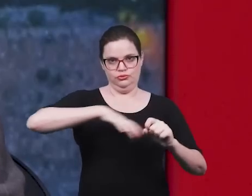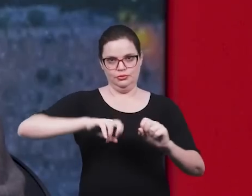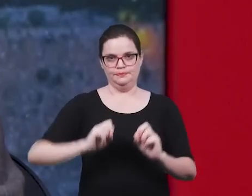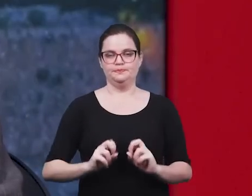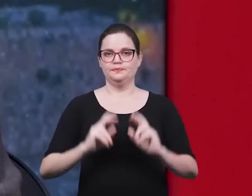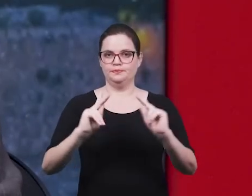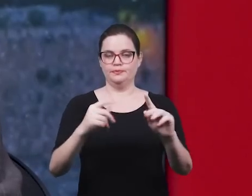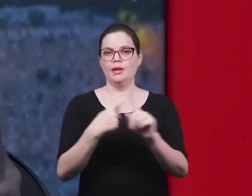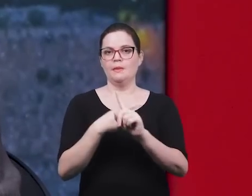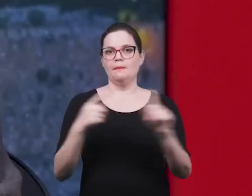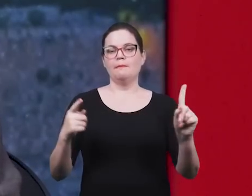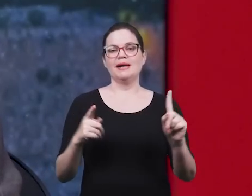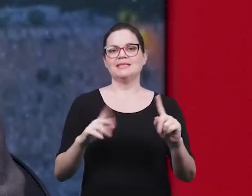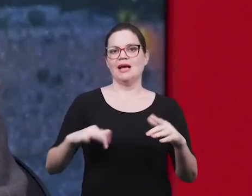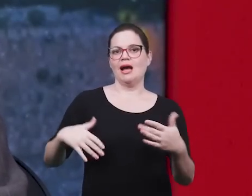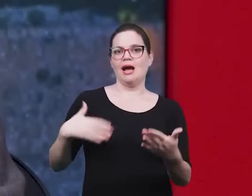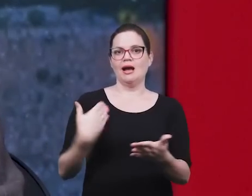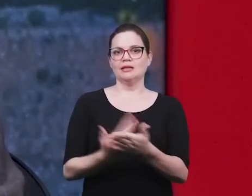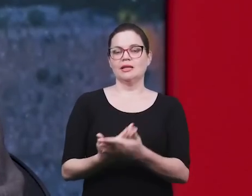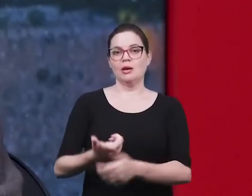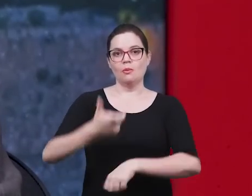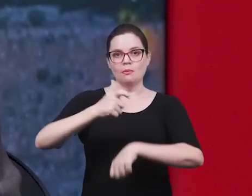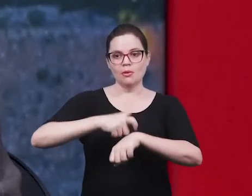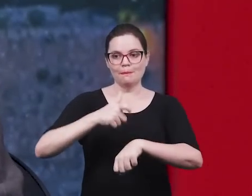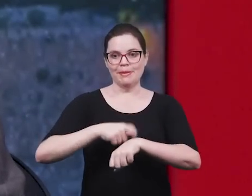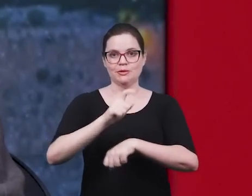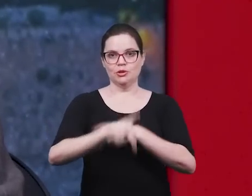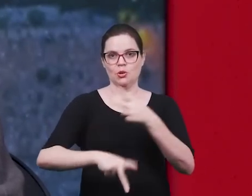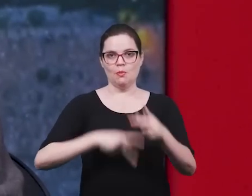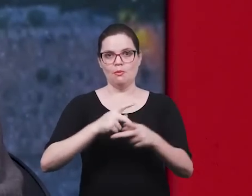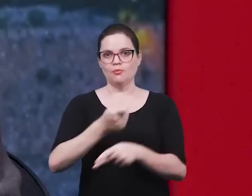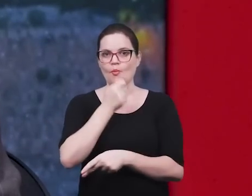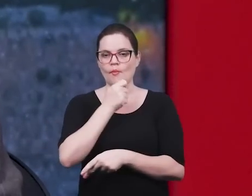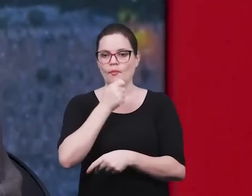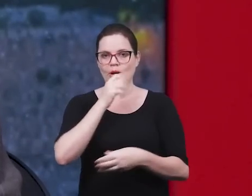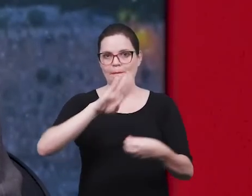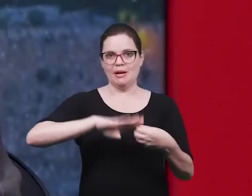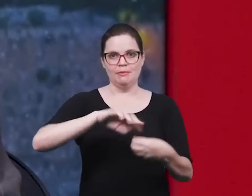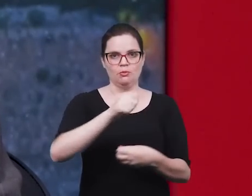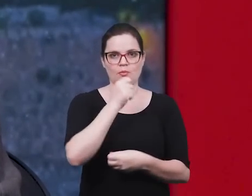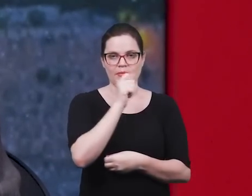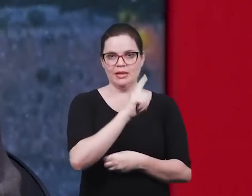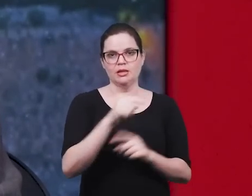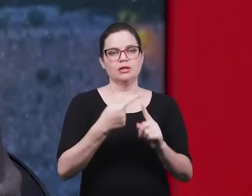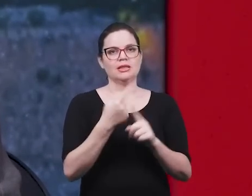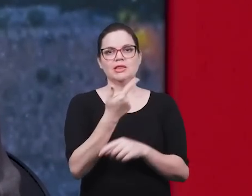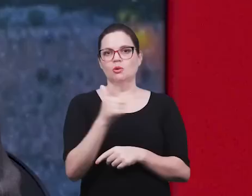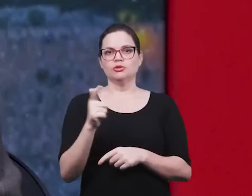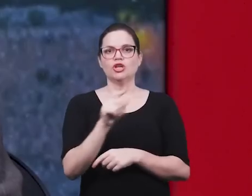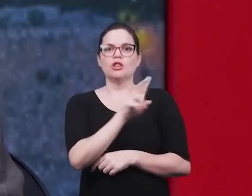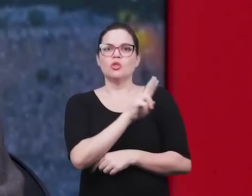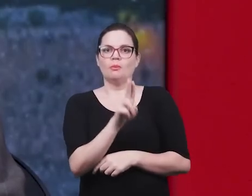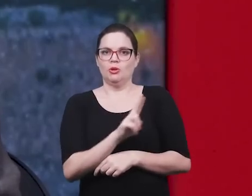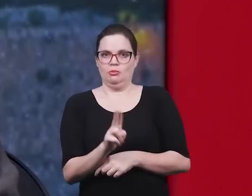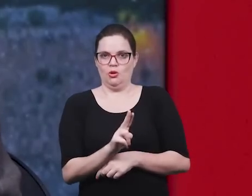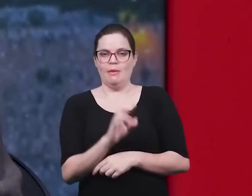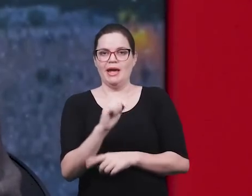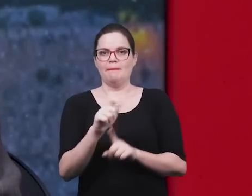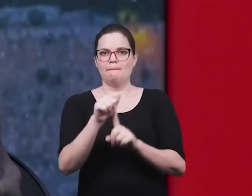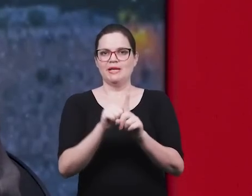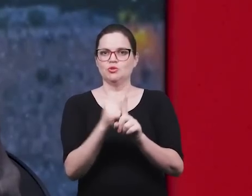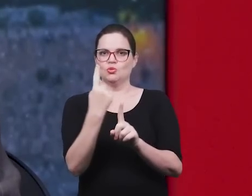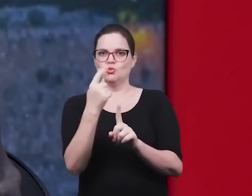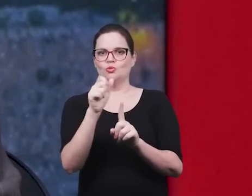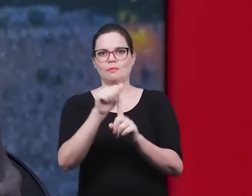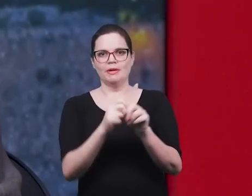os meses não eram chamados por nome, mas numerados. Então era o primeiro mês, o segundo mês. Depois da Babilônia,